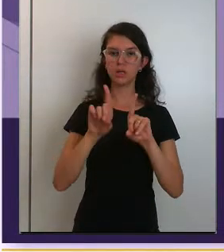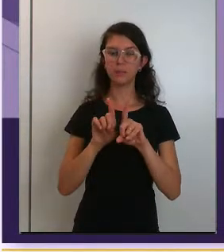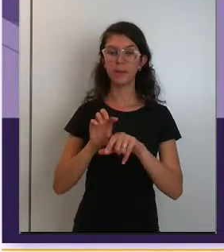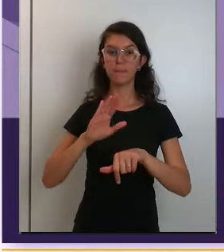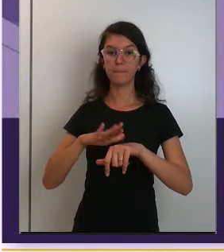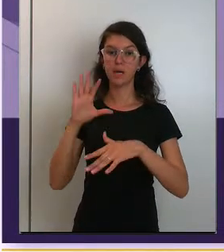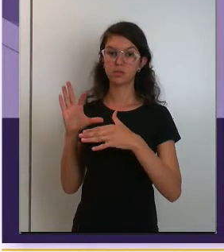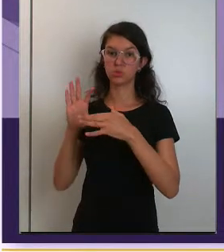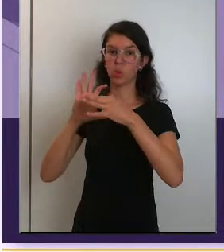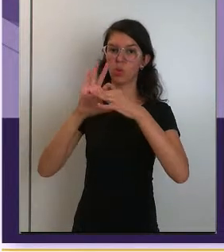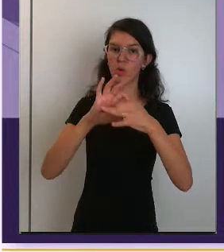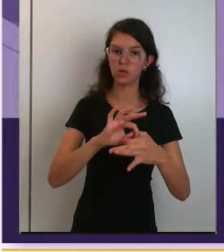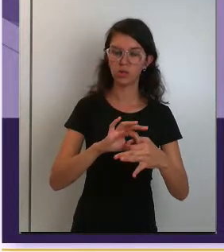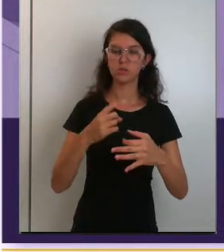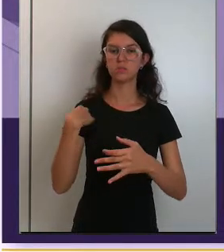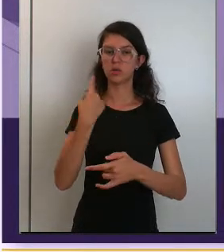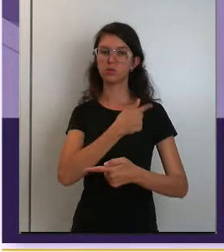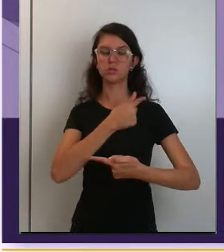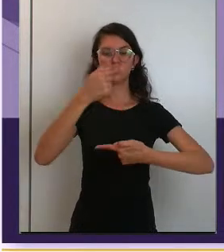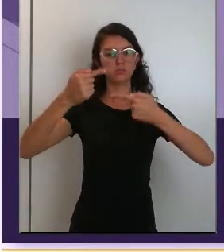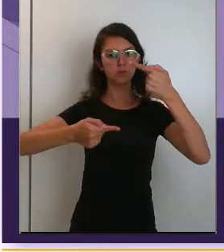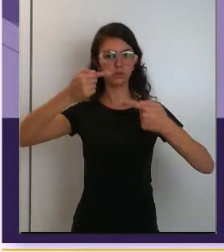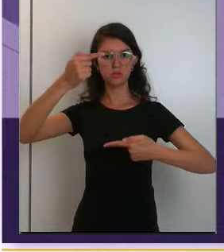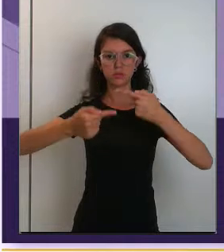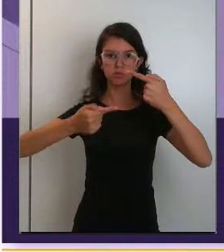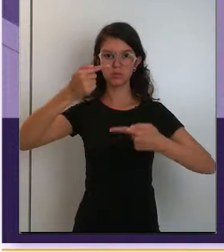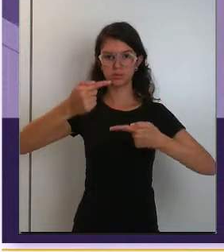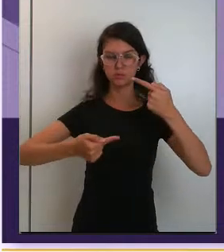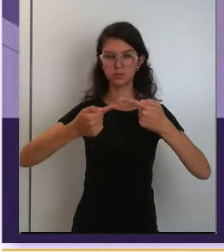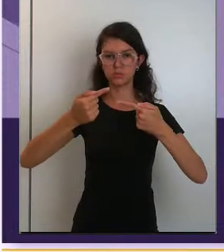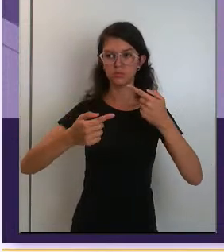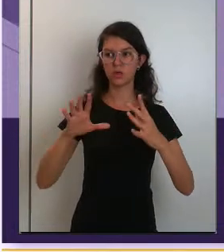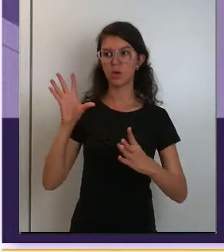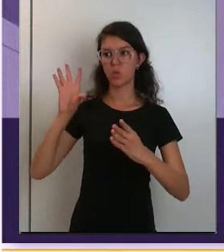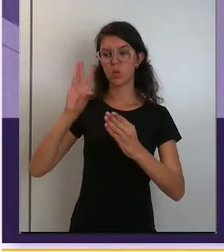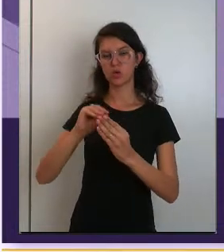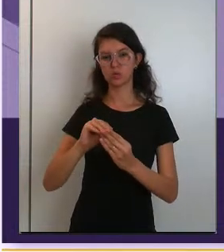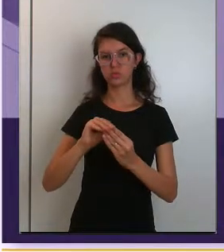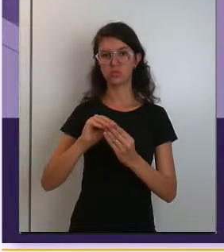para a nossa discussão, né? O resumo é que